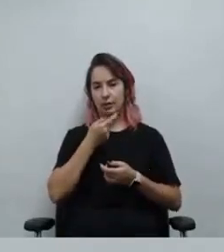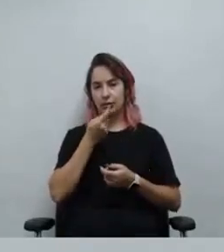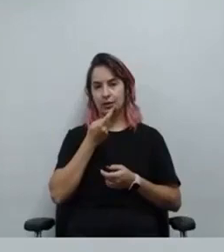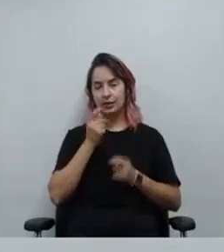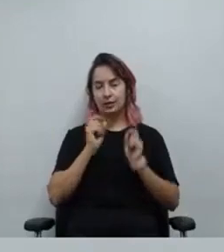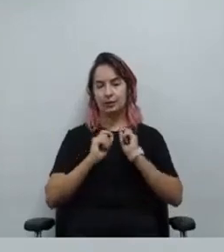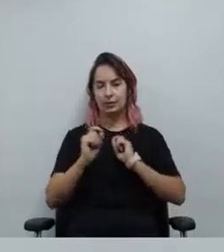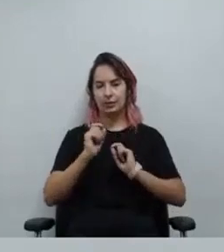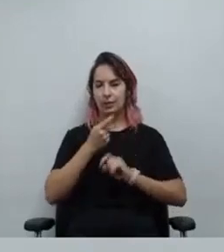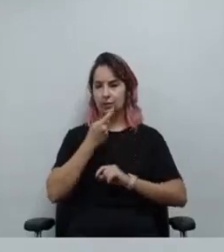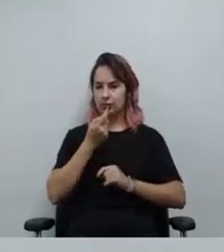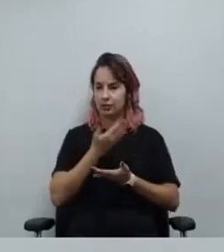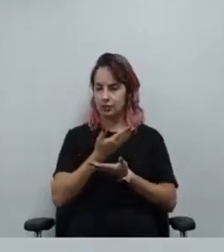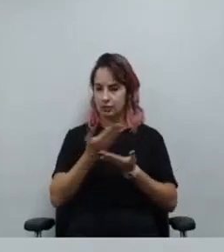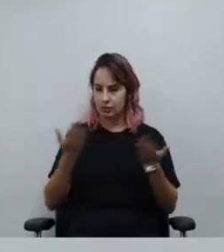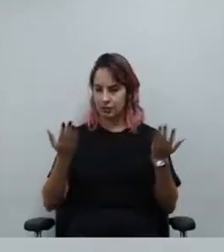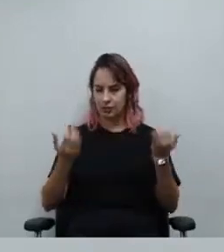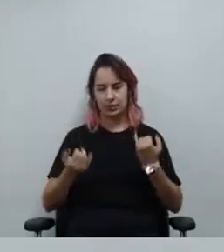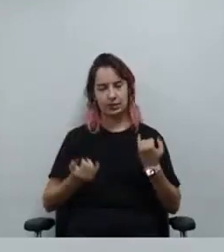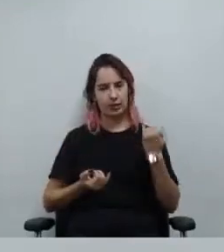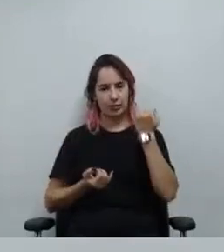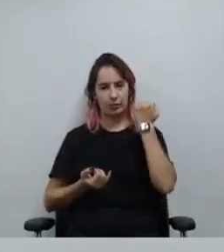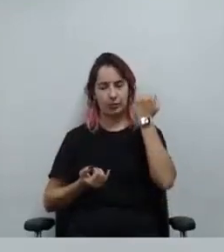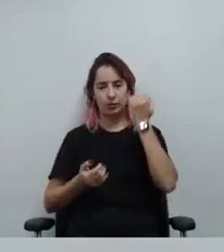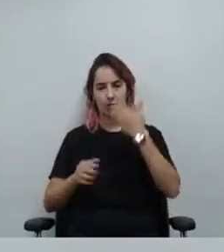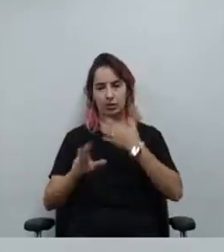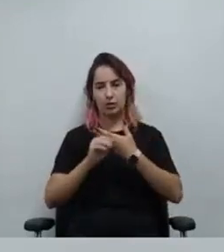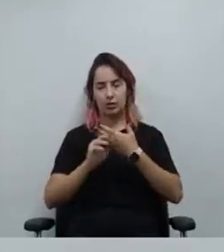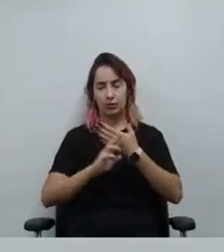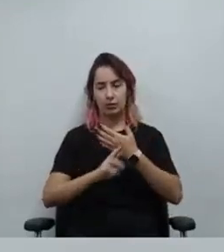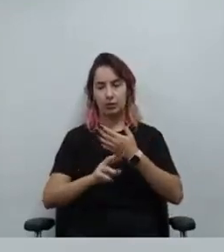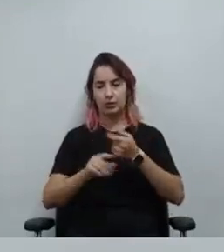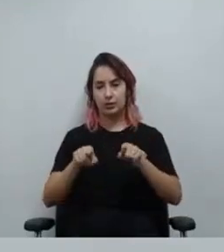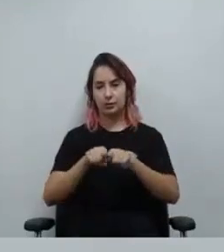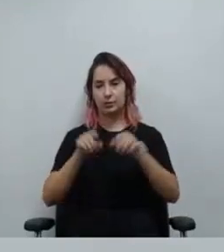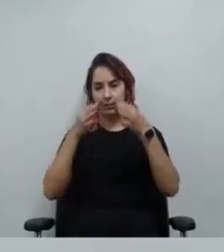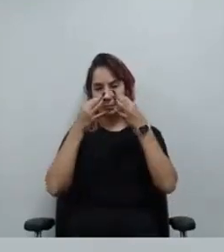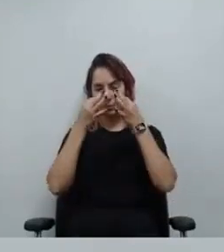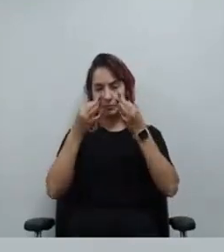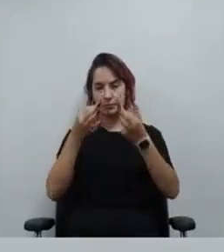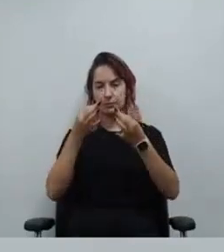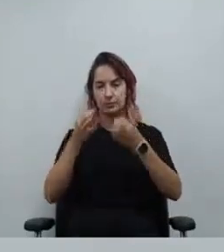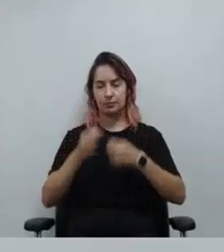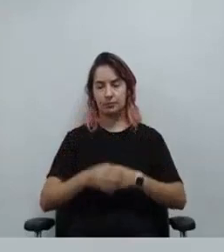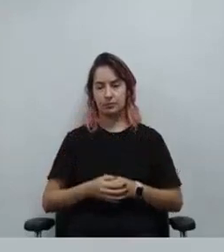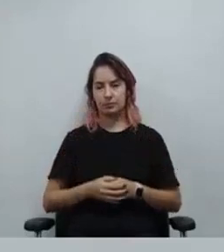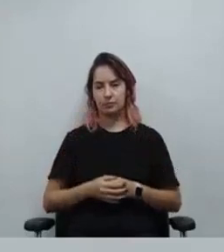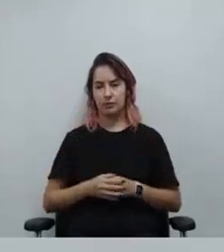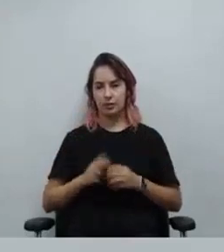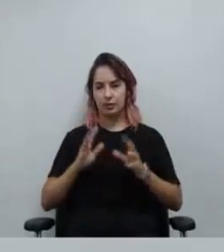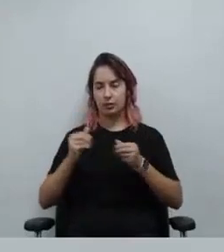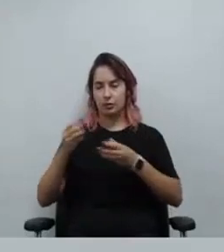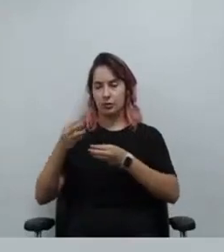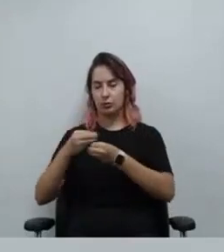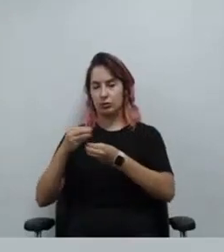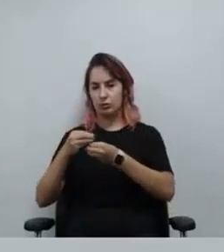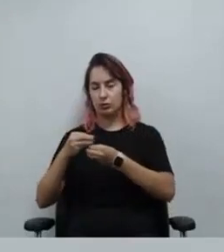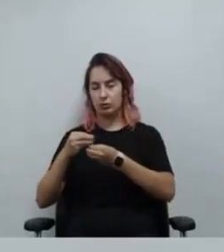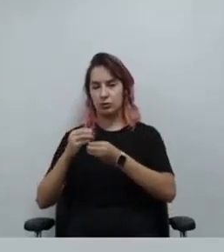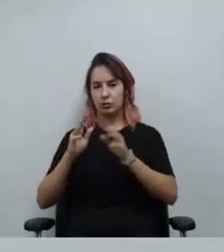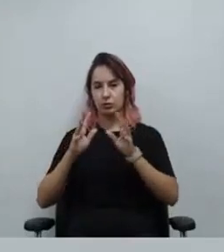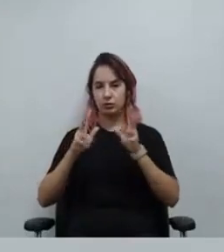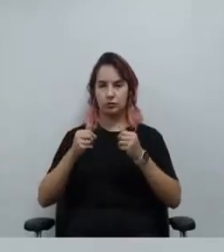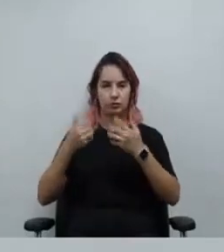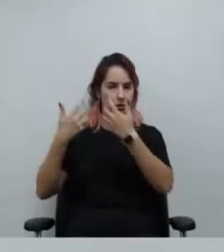que a fala de vocês é absolutamente importante, a ouvidoria está muito também atenta e se soma aí a todas